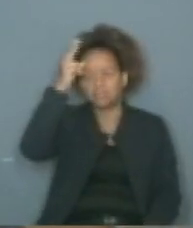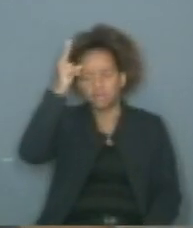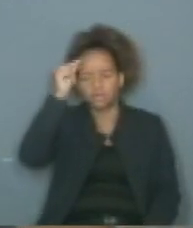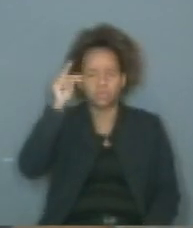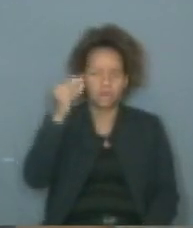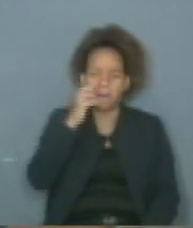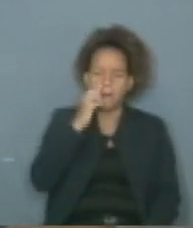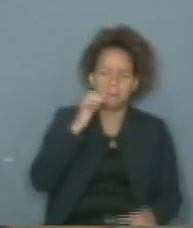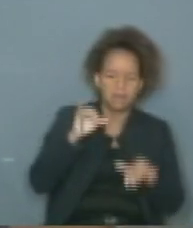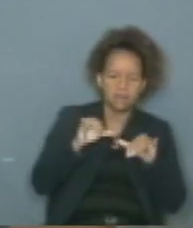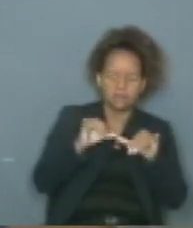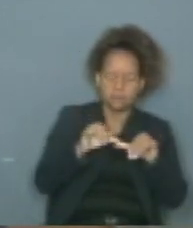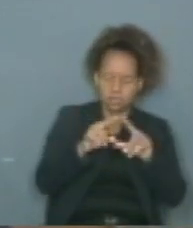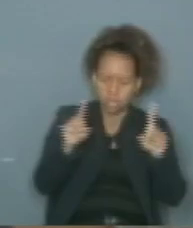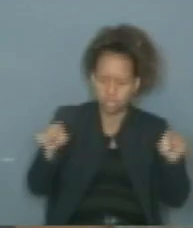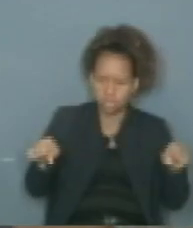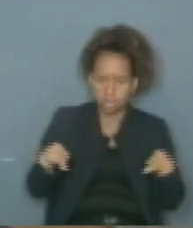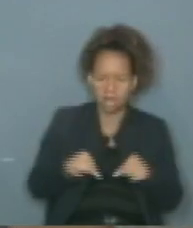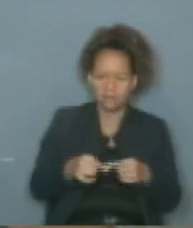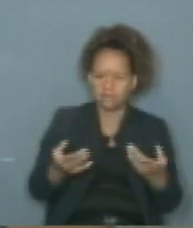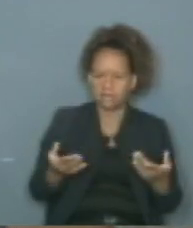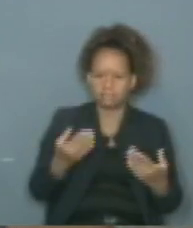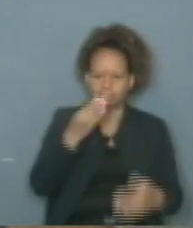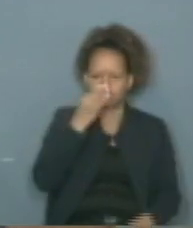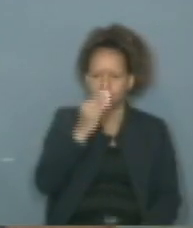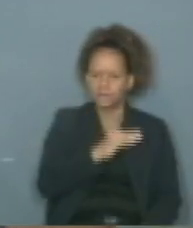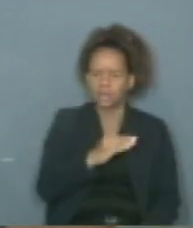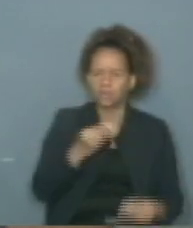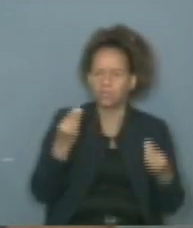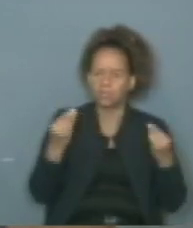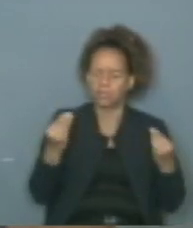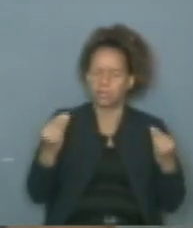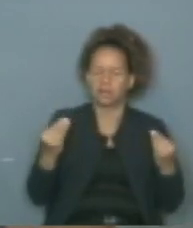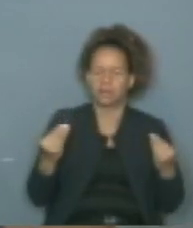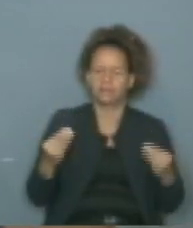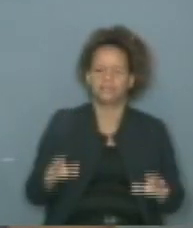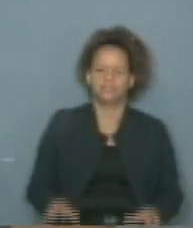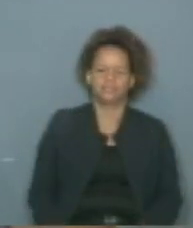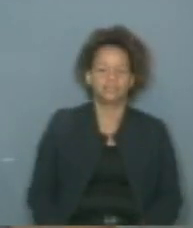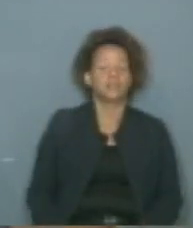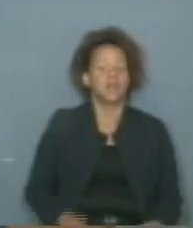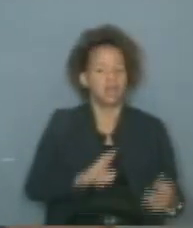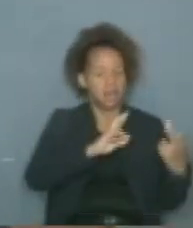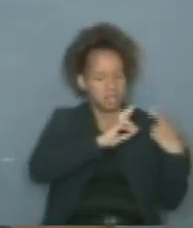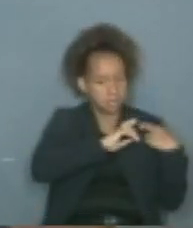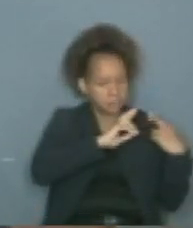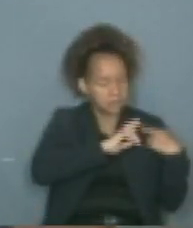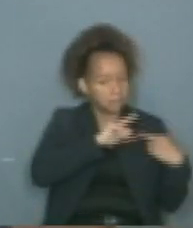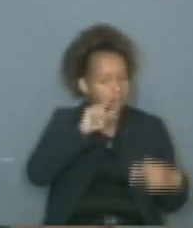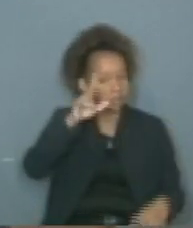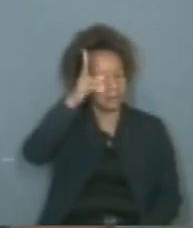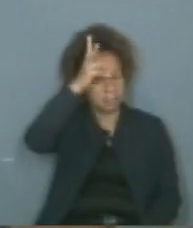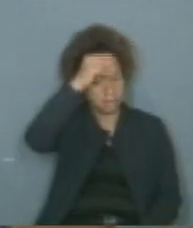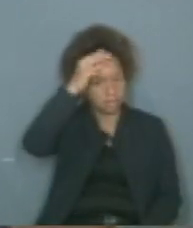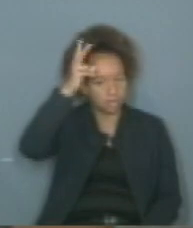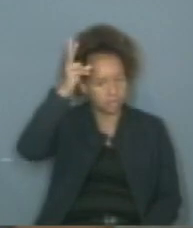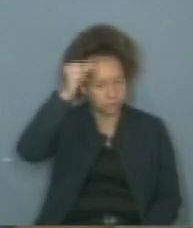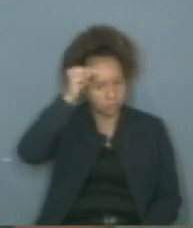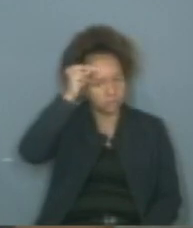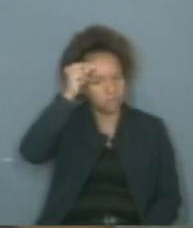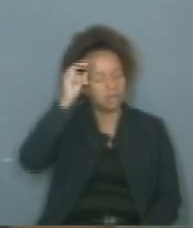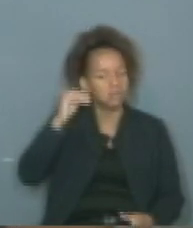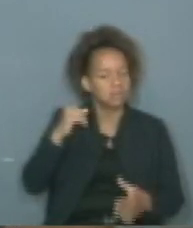aquele mercado, aquele espaço físico chegar nessa situação. Porque, vereador, era a responsabilidade da prefeitura,